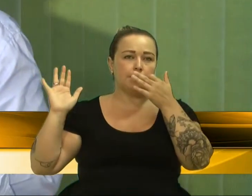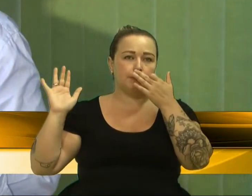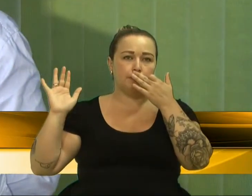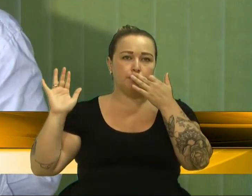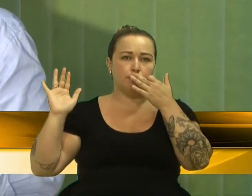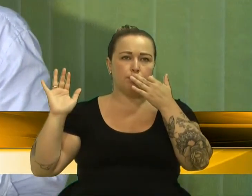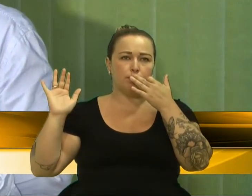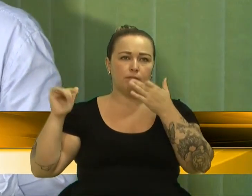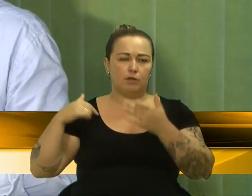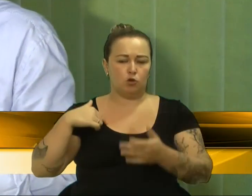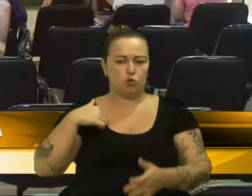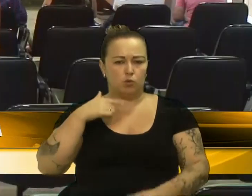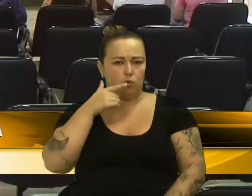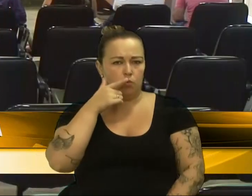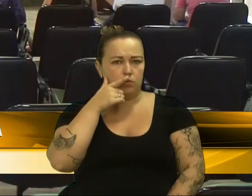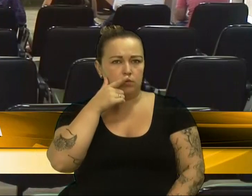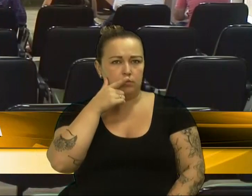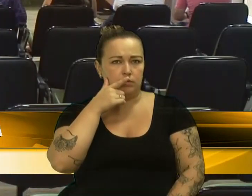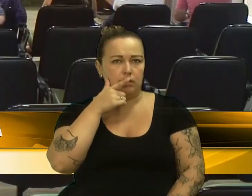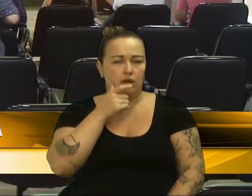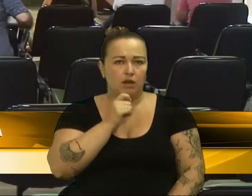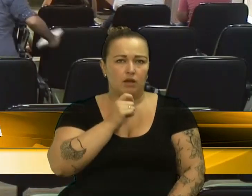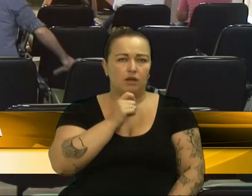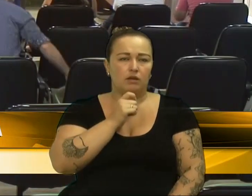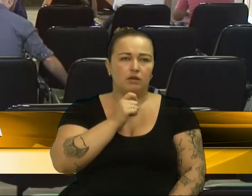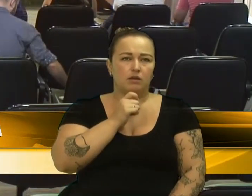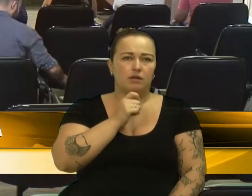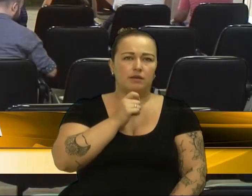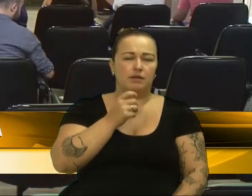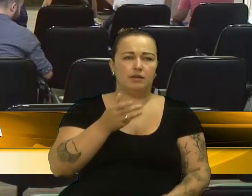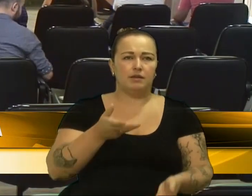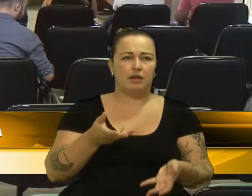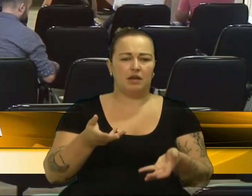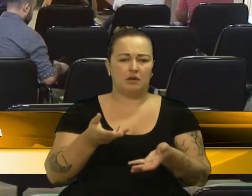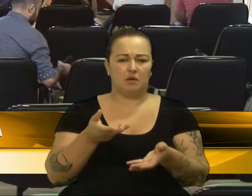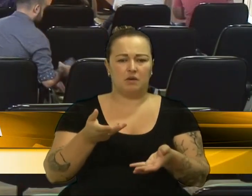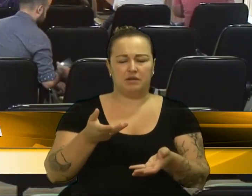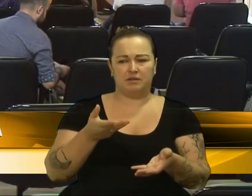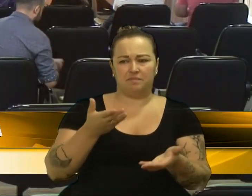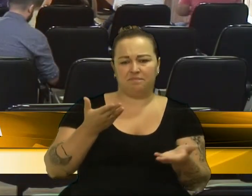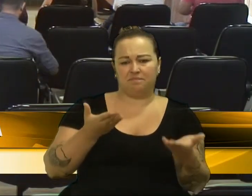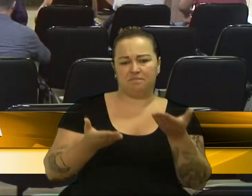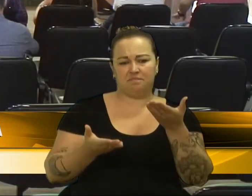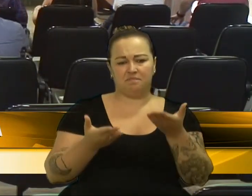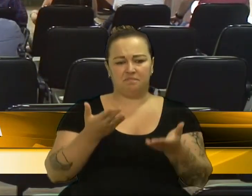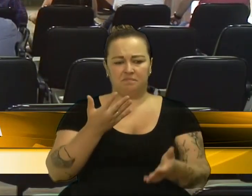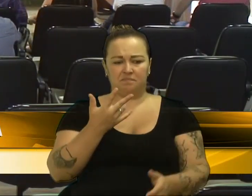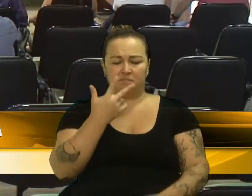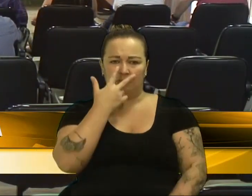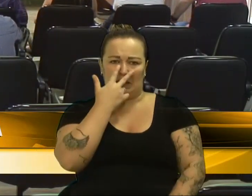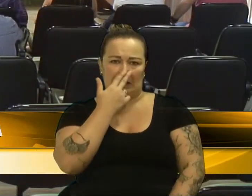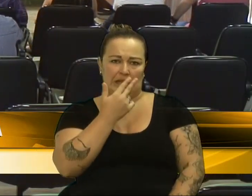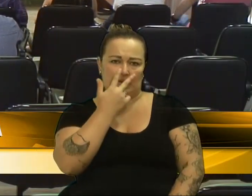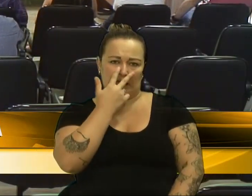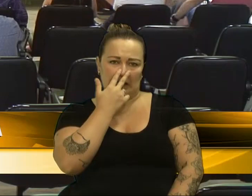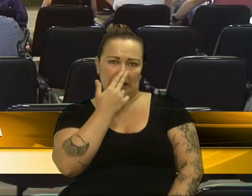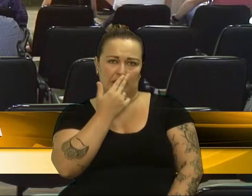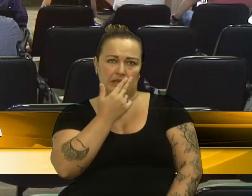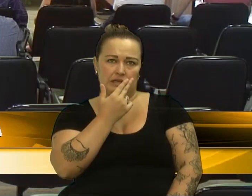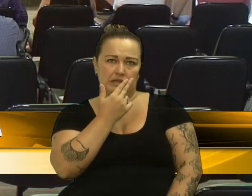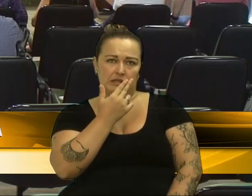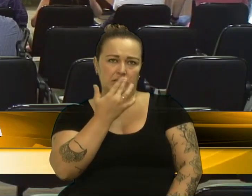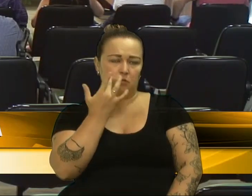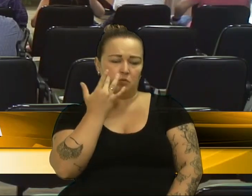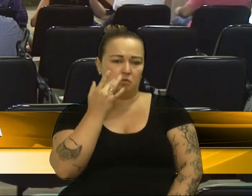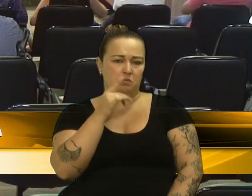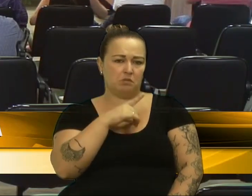Consegue partir assim para um lado, me parece assim de não se ter novos ares,